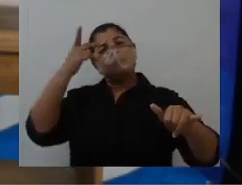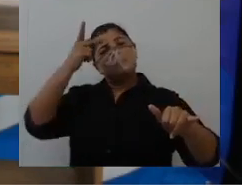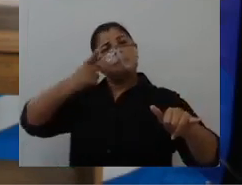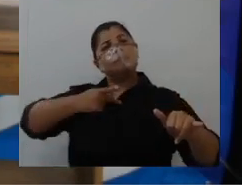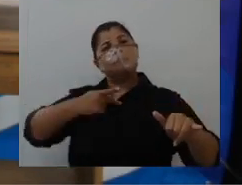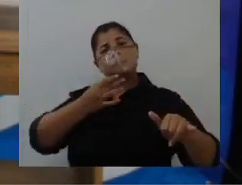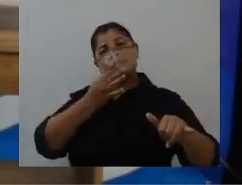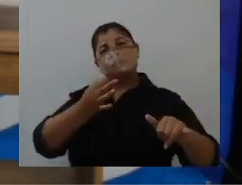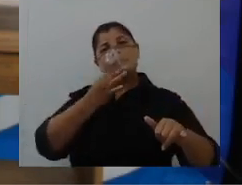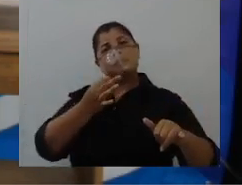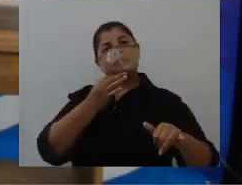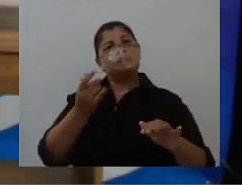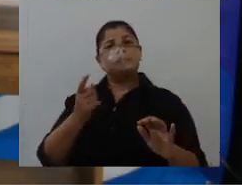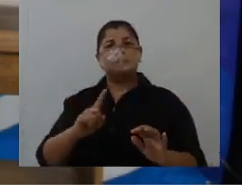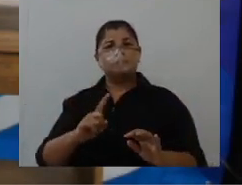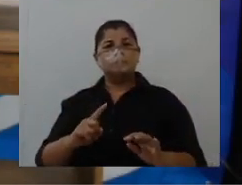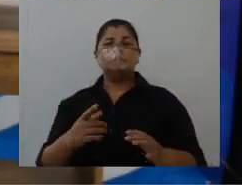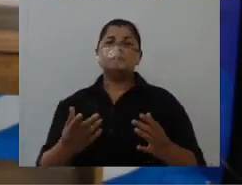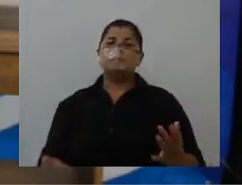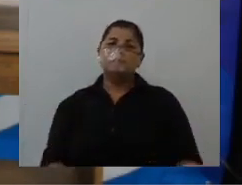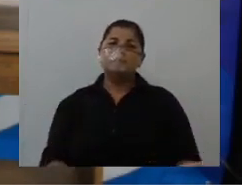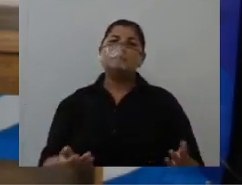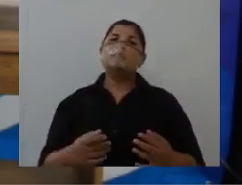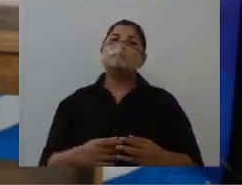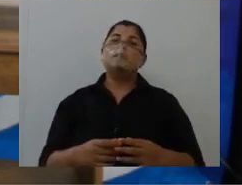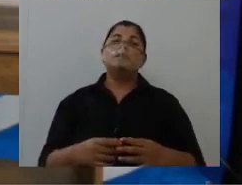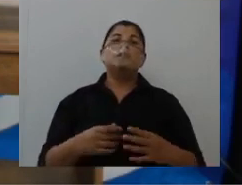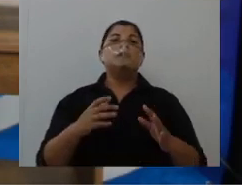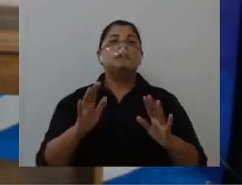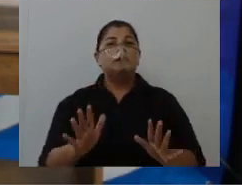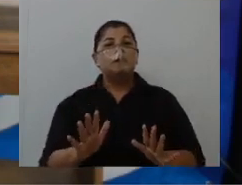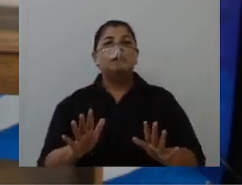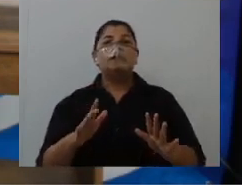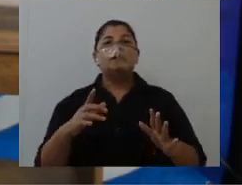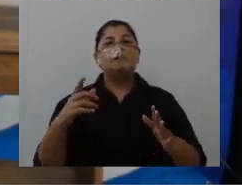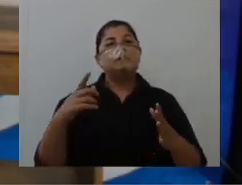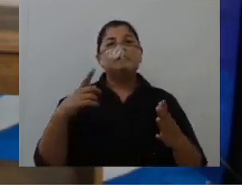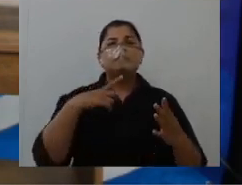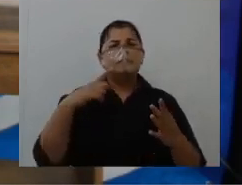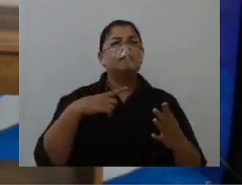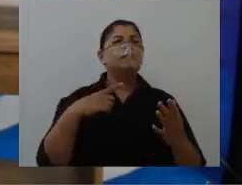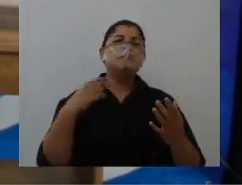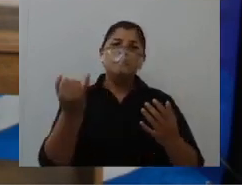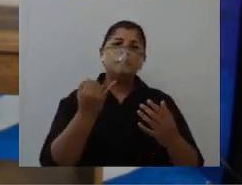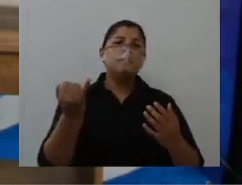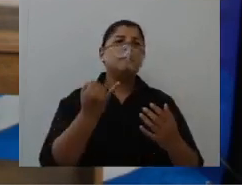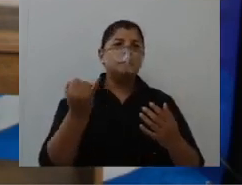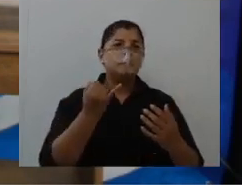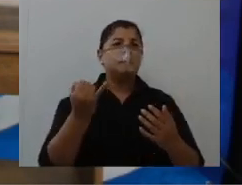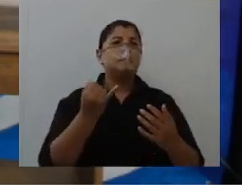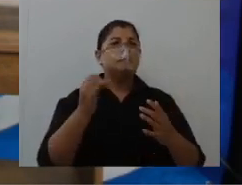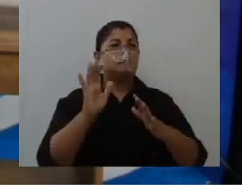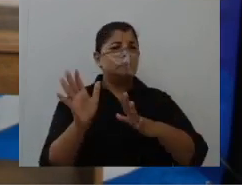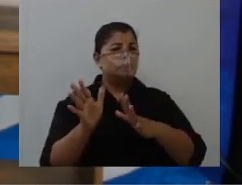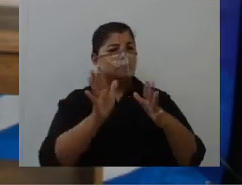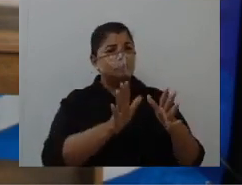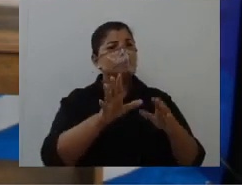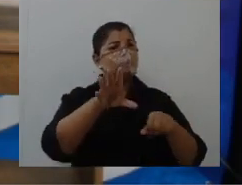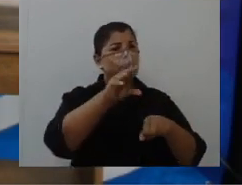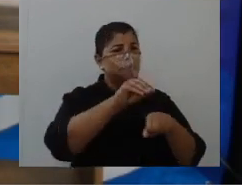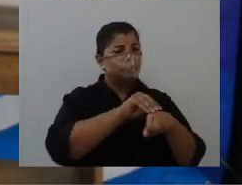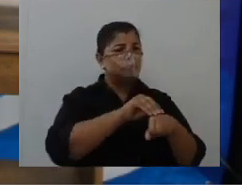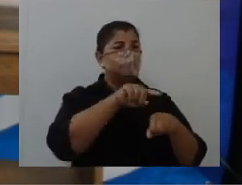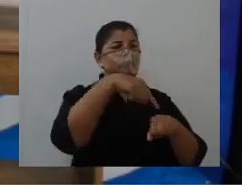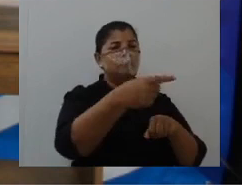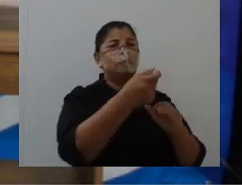vista a ser defendido. Agora, é importante, não vou entrar nisso agora, senão a gente não vai sair daqui nunca, mas na aula de redação eu vou falar disso detalhado.